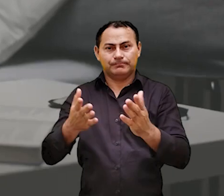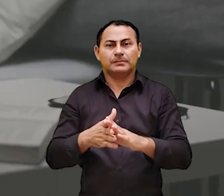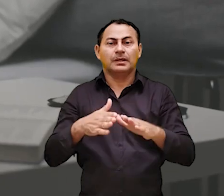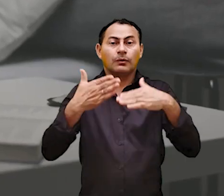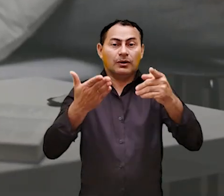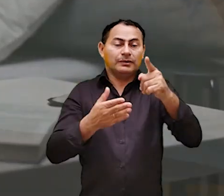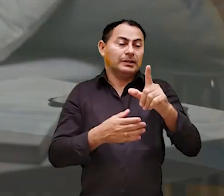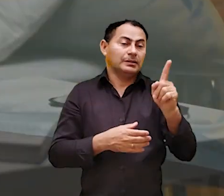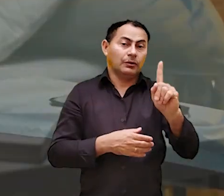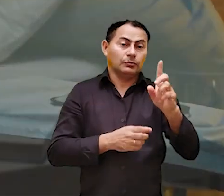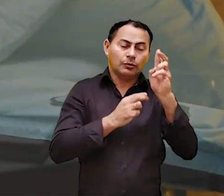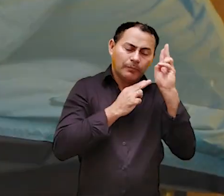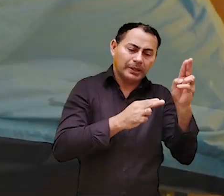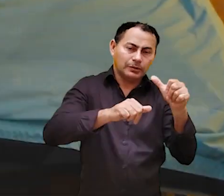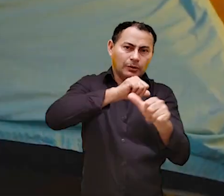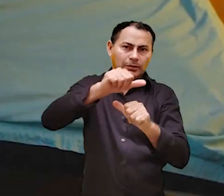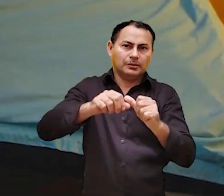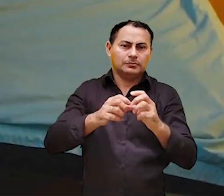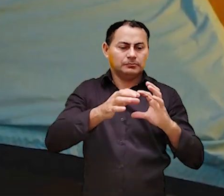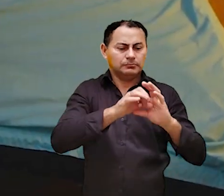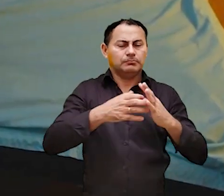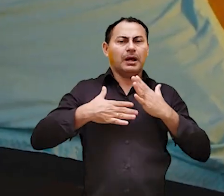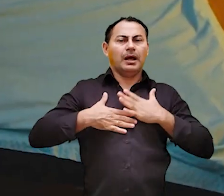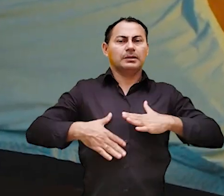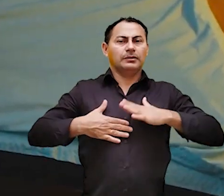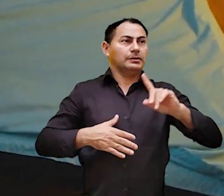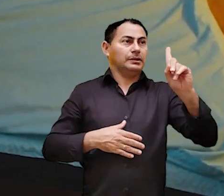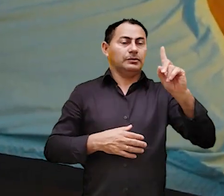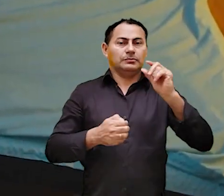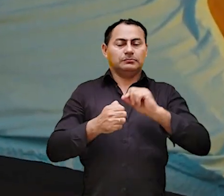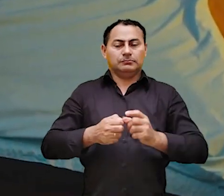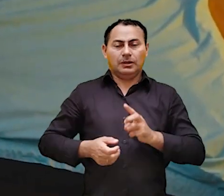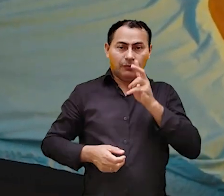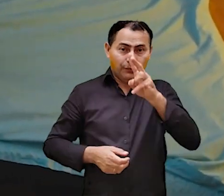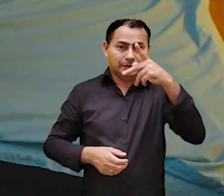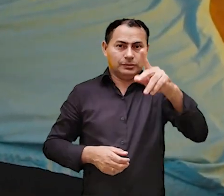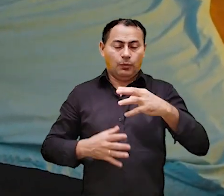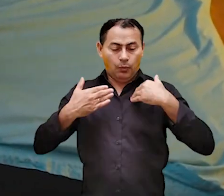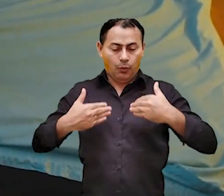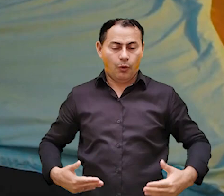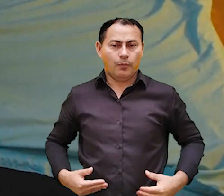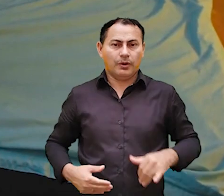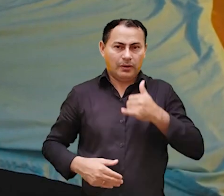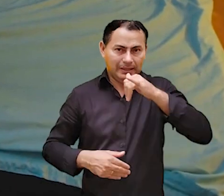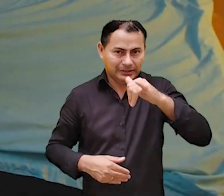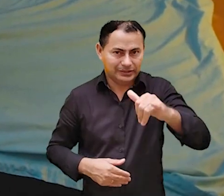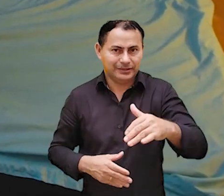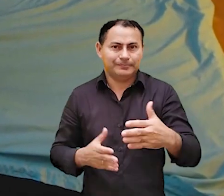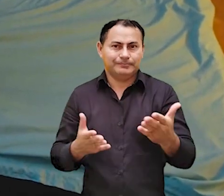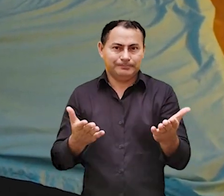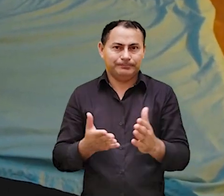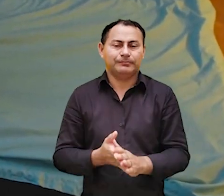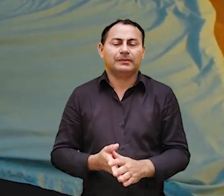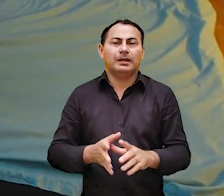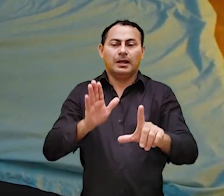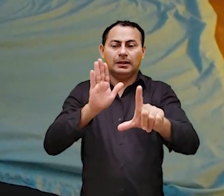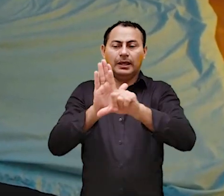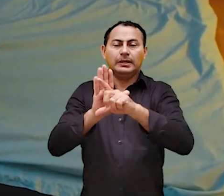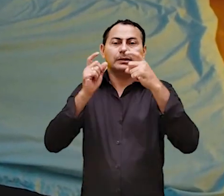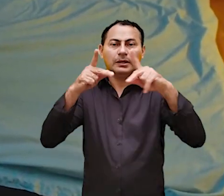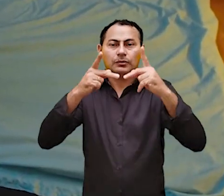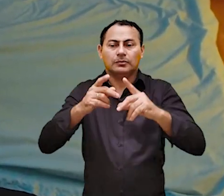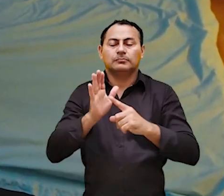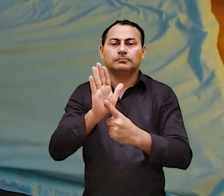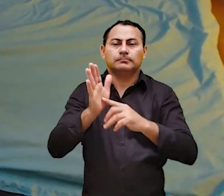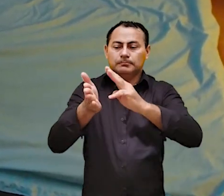violada. Enquanto você não dormir e se tornar passivo, Deus não reabastecerá seu corpo com energia. Essa